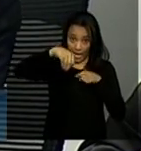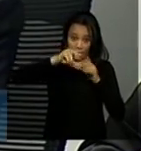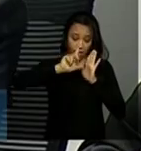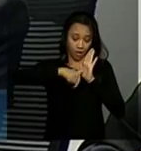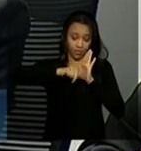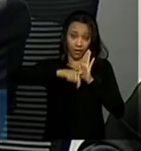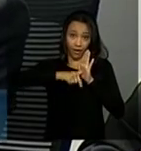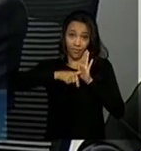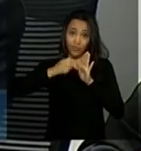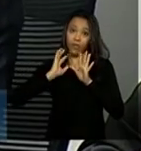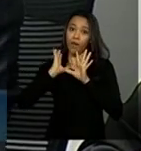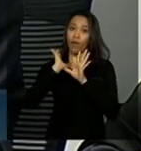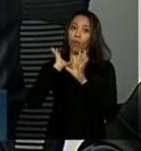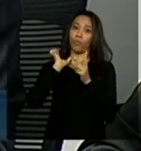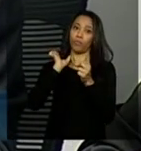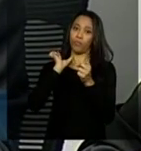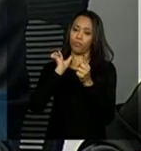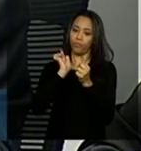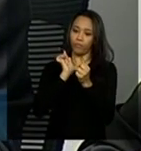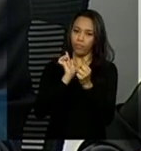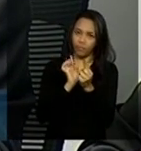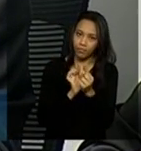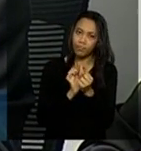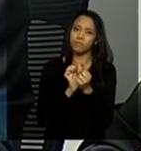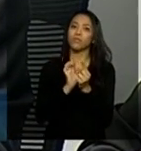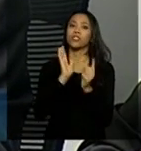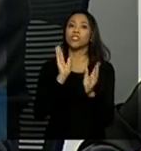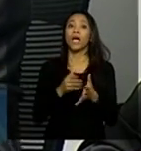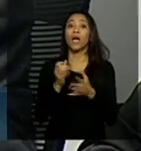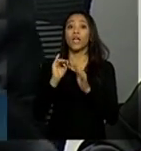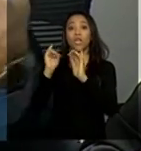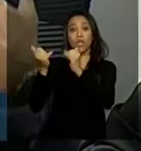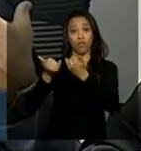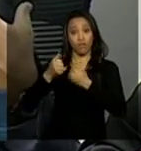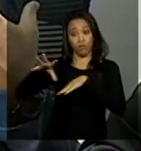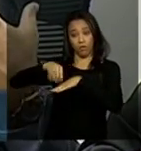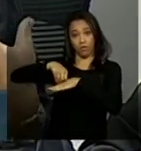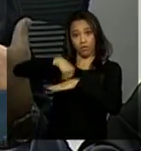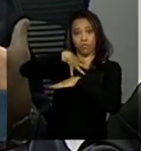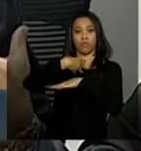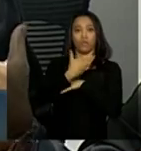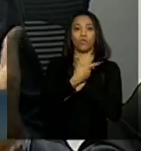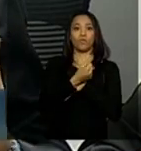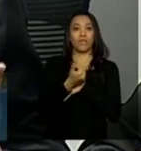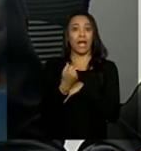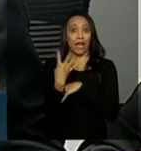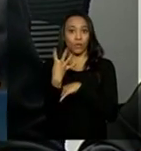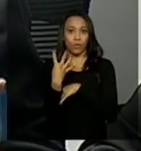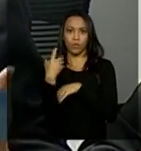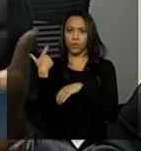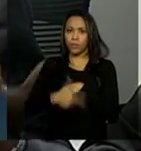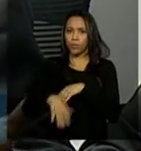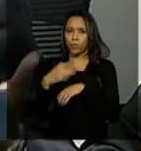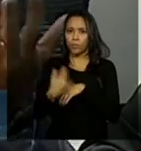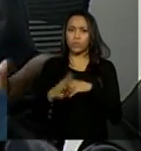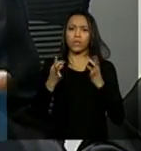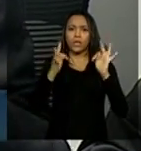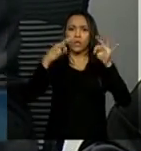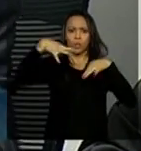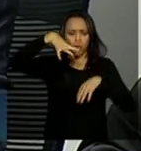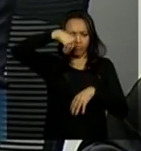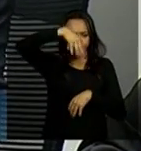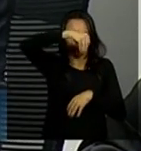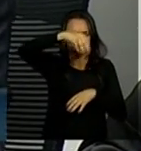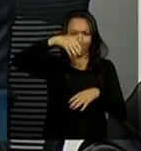encurtando, né? Nós já vamos receber os dados de 2014 com tecnologia mais avançada para analisá-los e